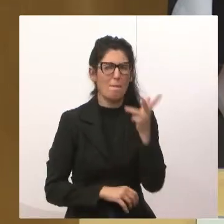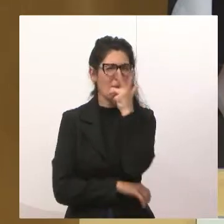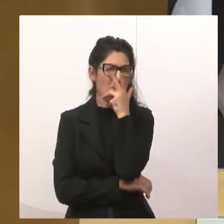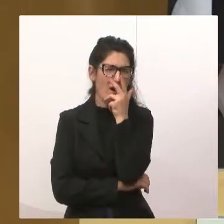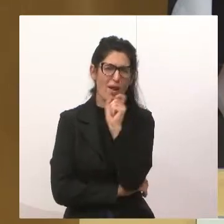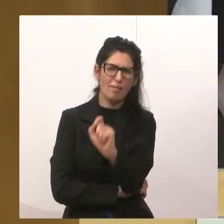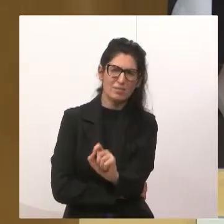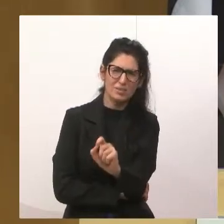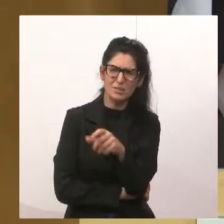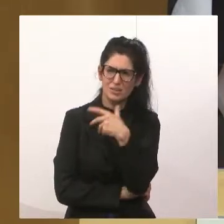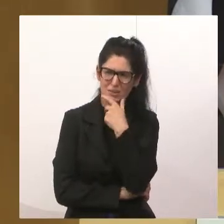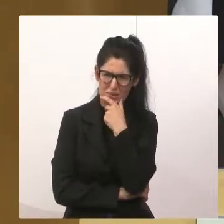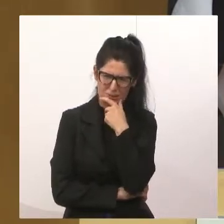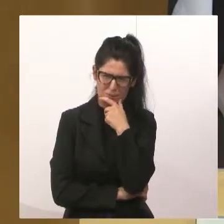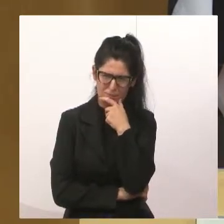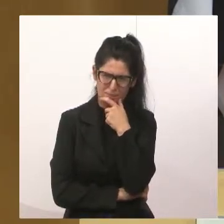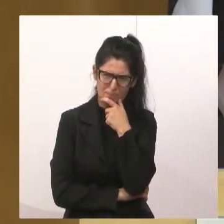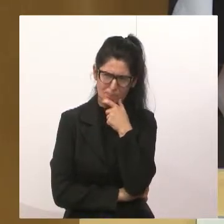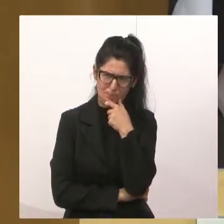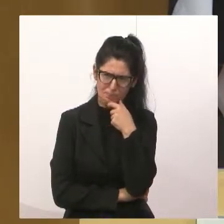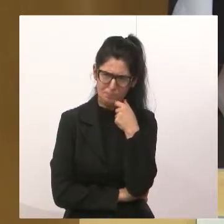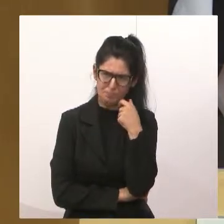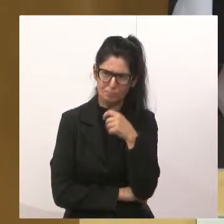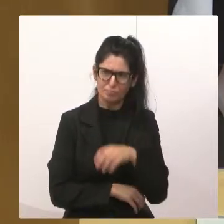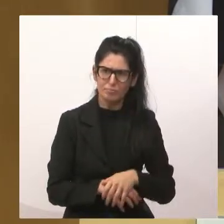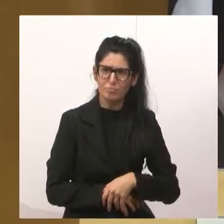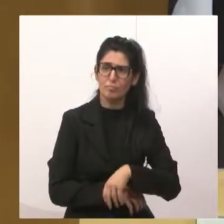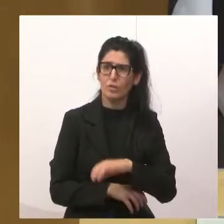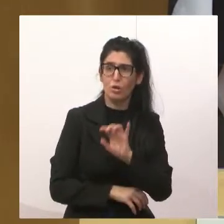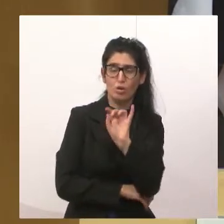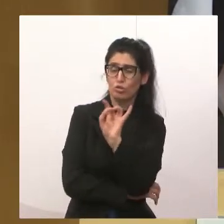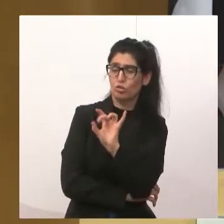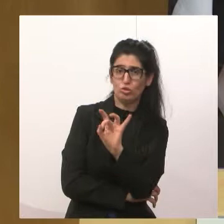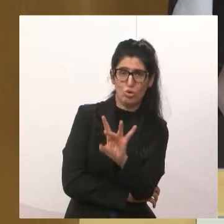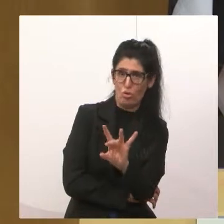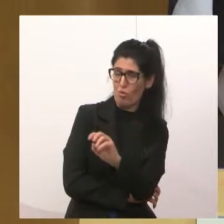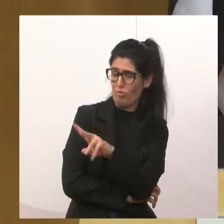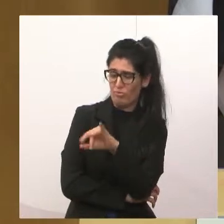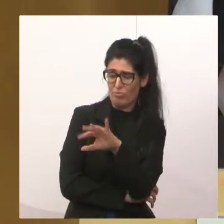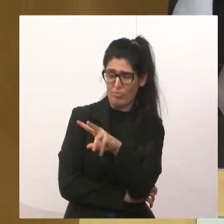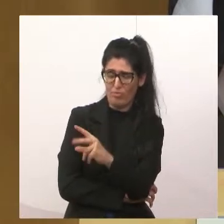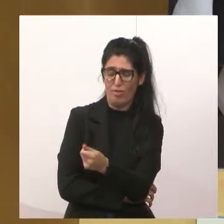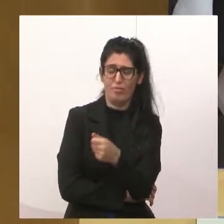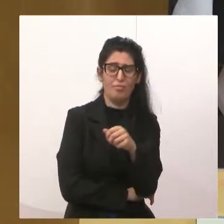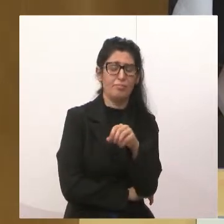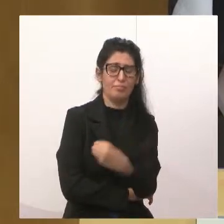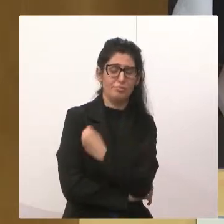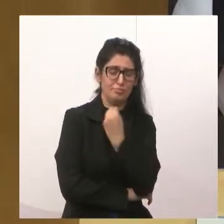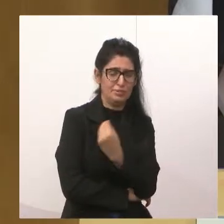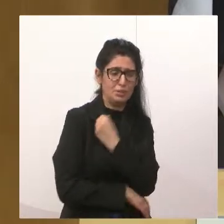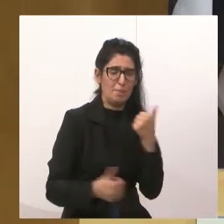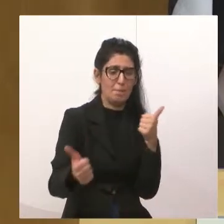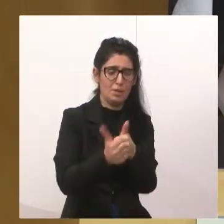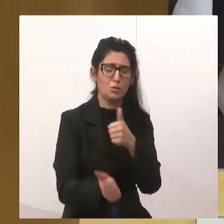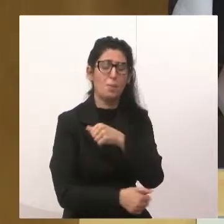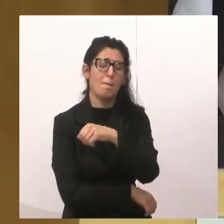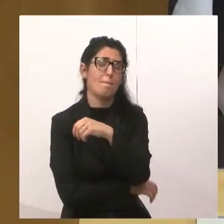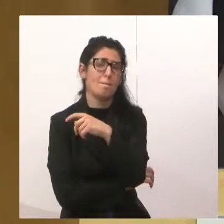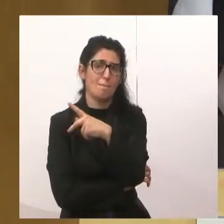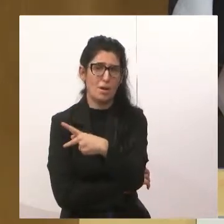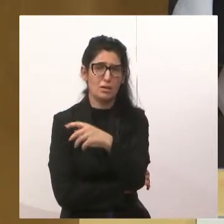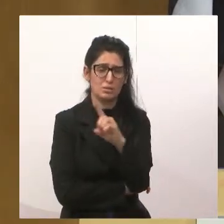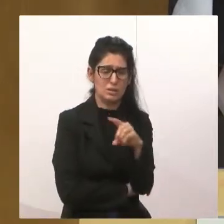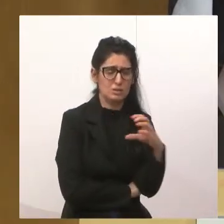trabalho da Casa Viva Vida, que fica próximo ao Parque da Cidade. Então é preciso fazer com que